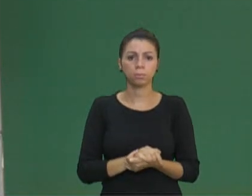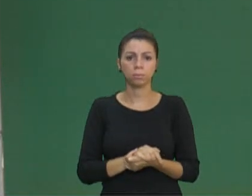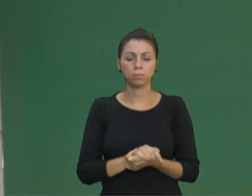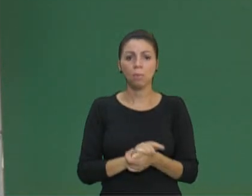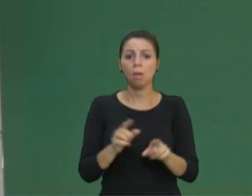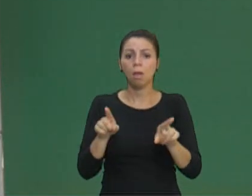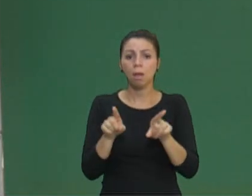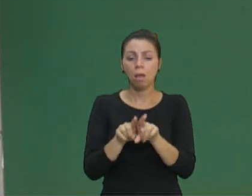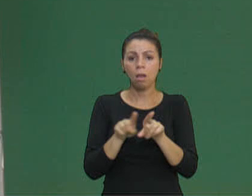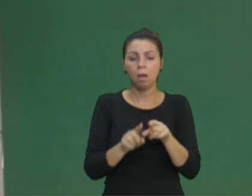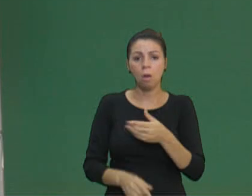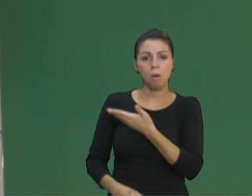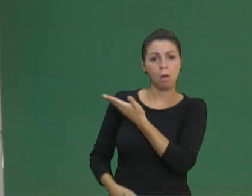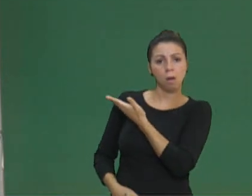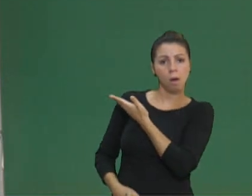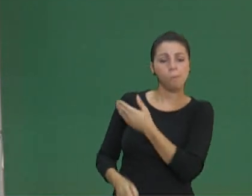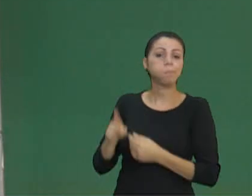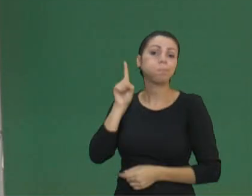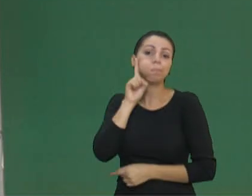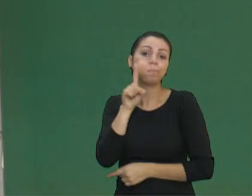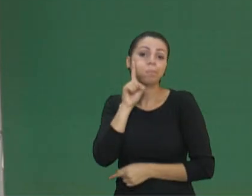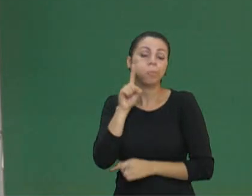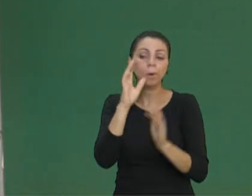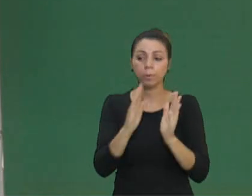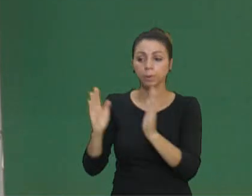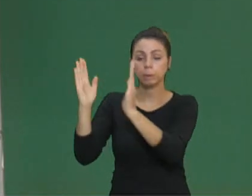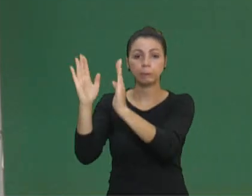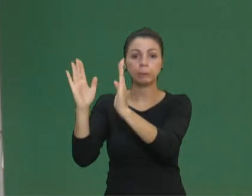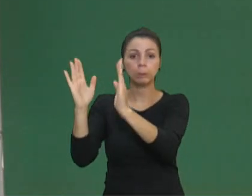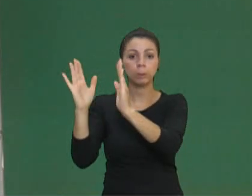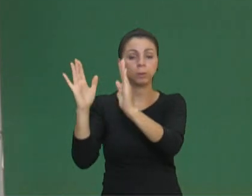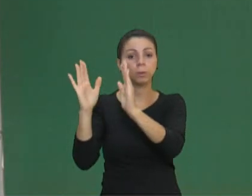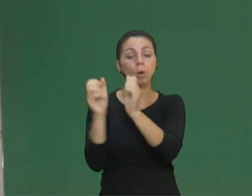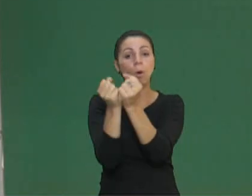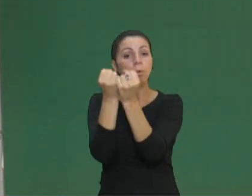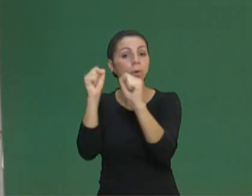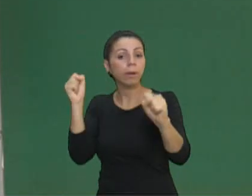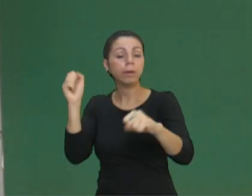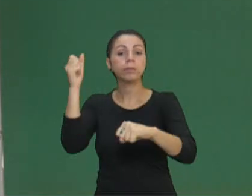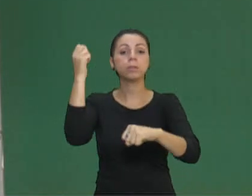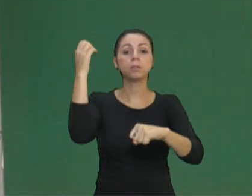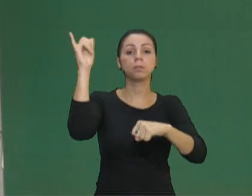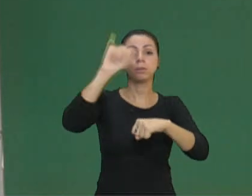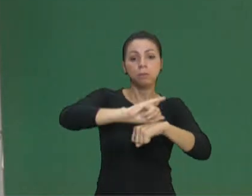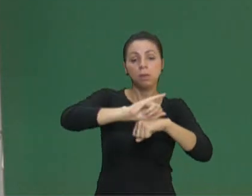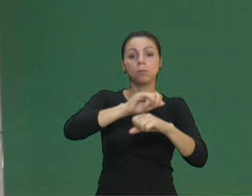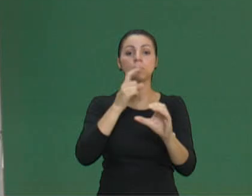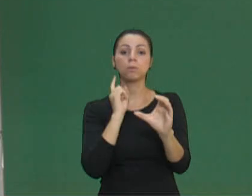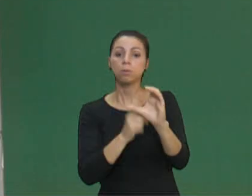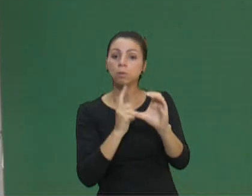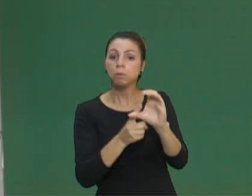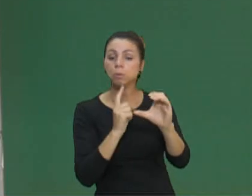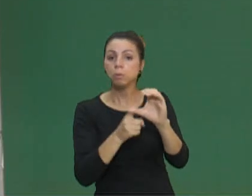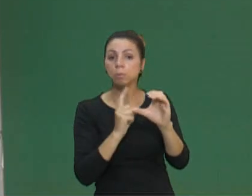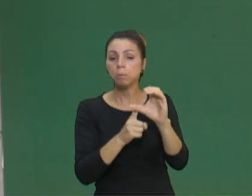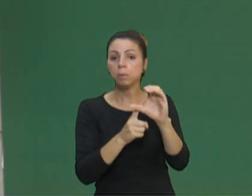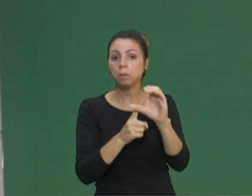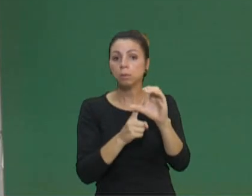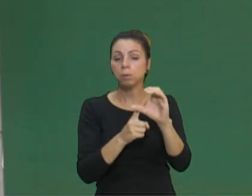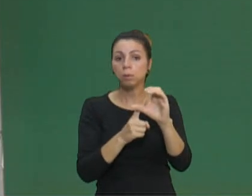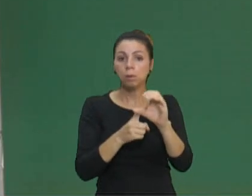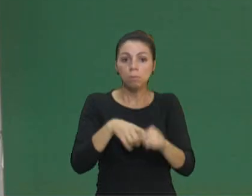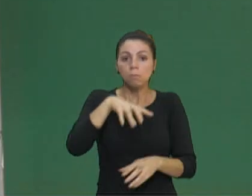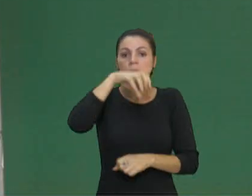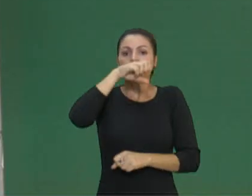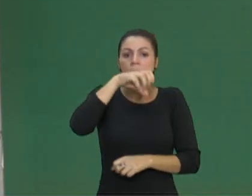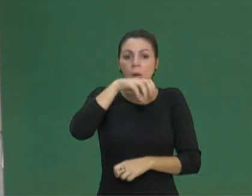Nova York, tá? Então todos os grandes centros urbanos poluem muito a nossa atmosfera e aí